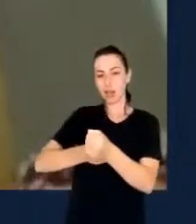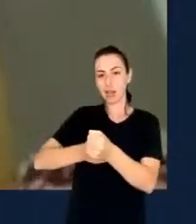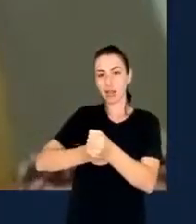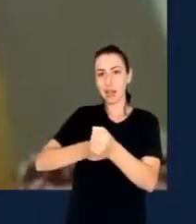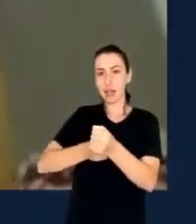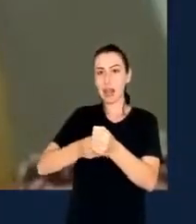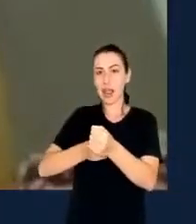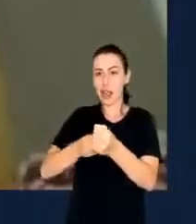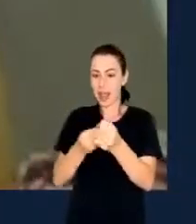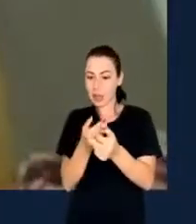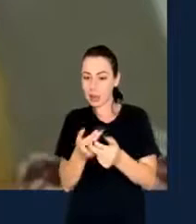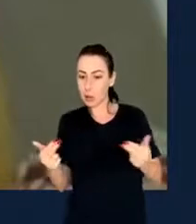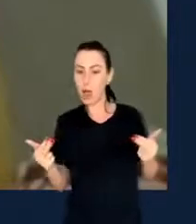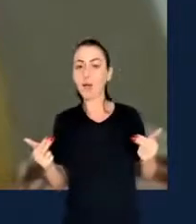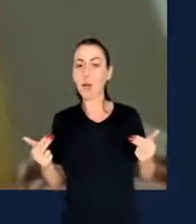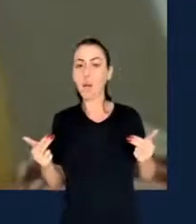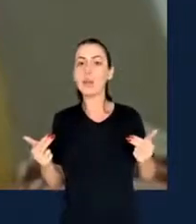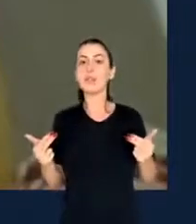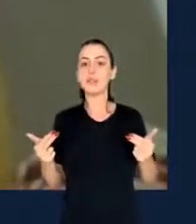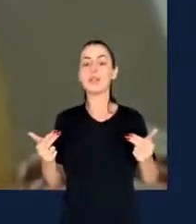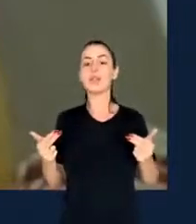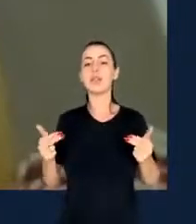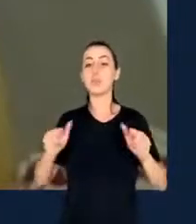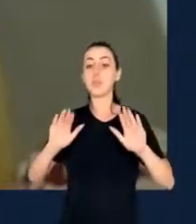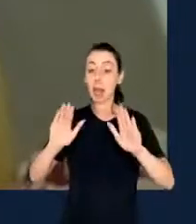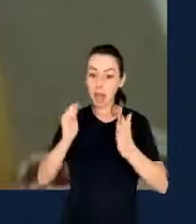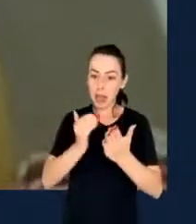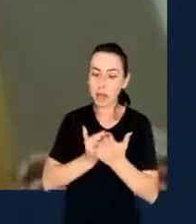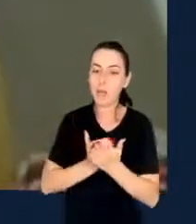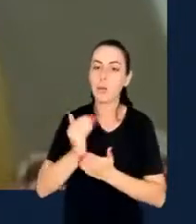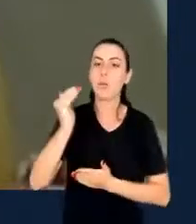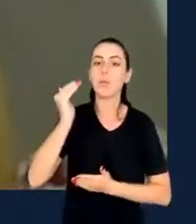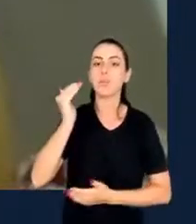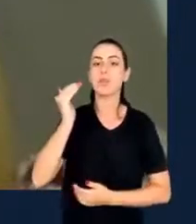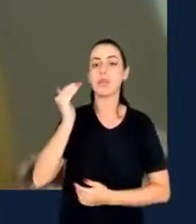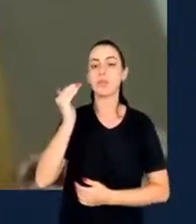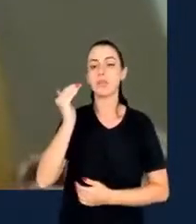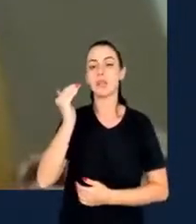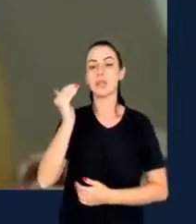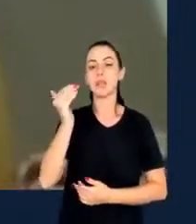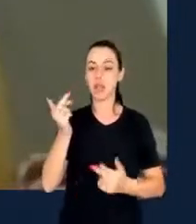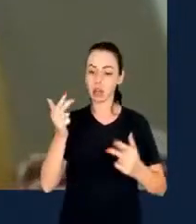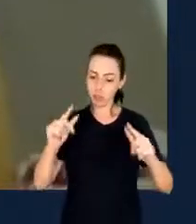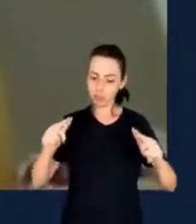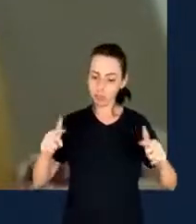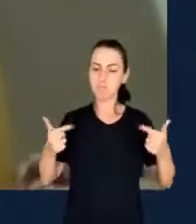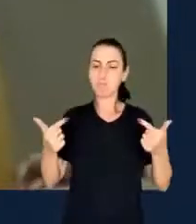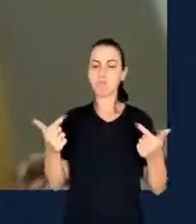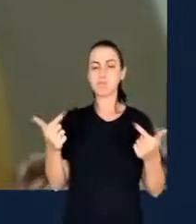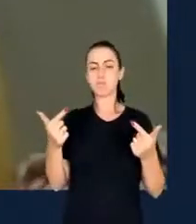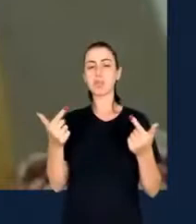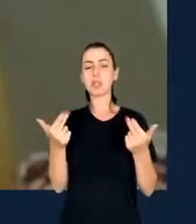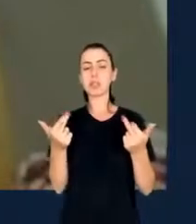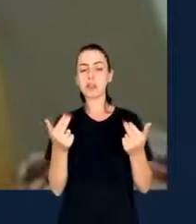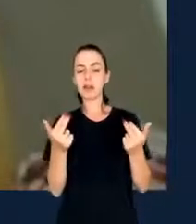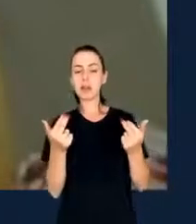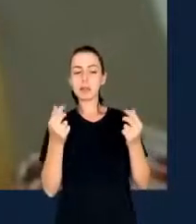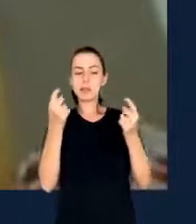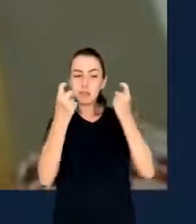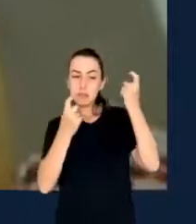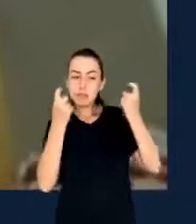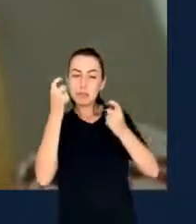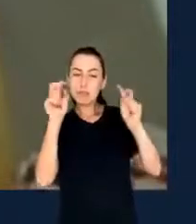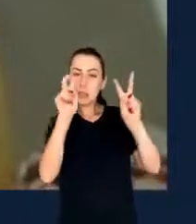segundo em que ela sabe é publicada começam as ações de questionamento da publicação de dados de